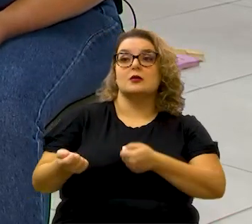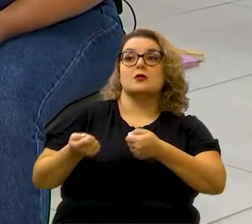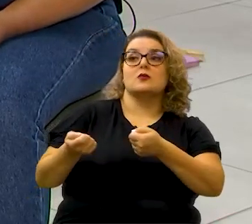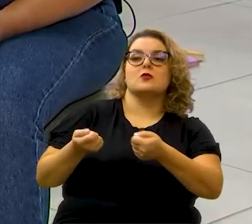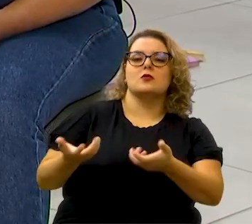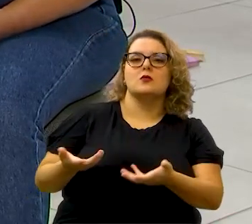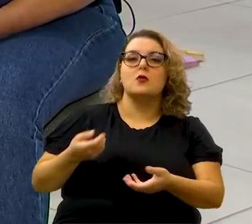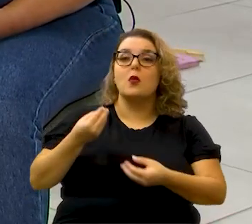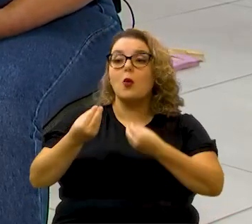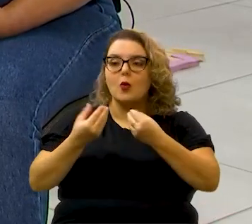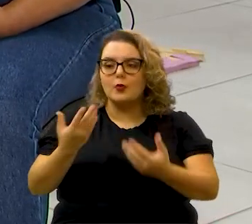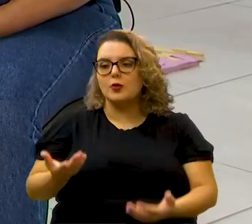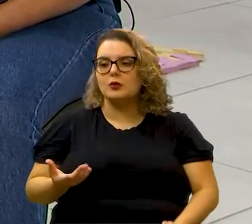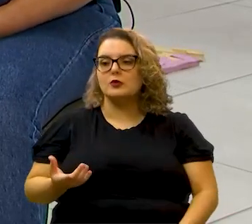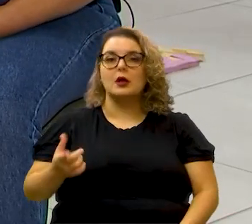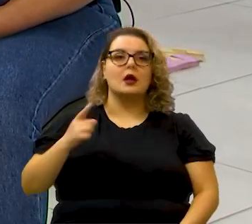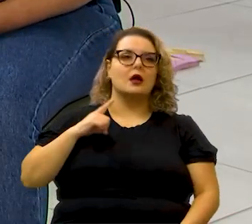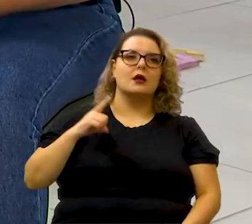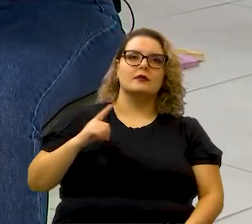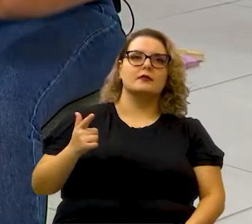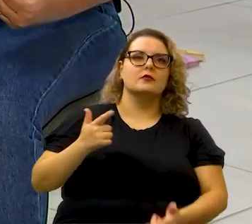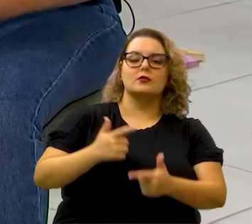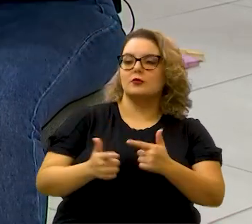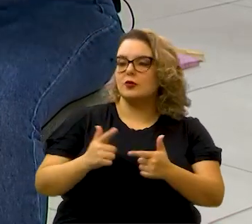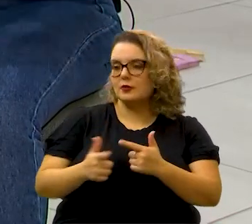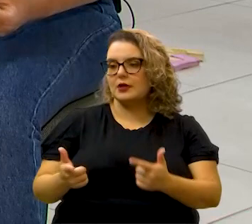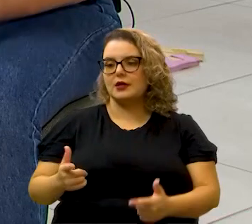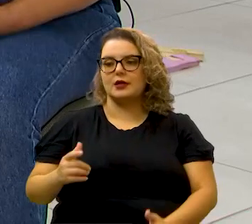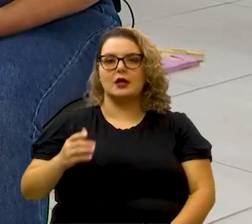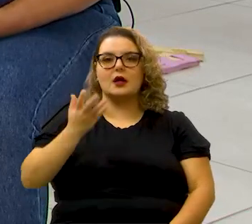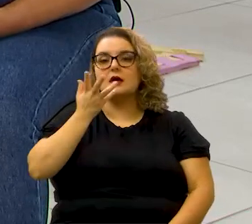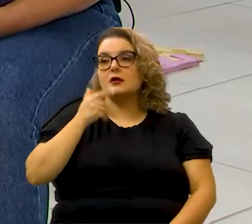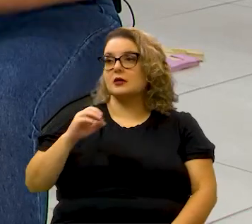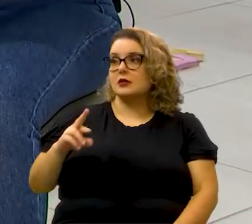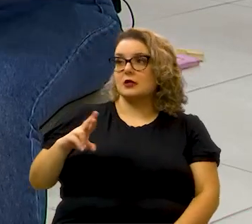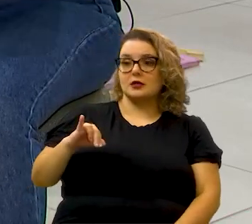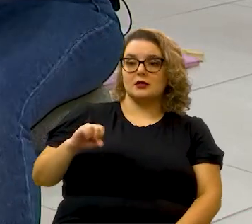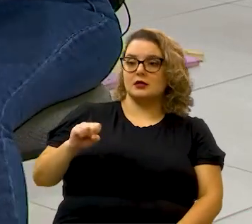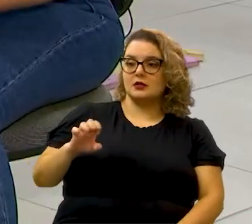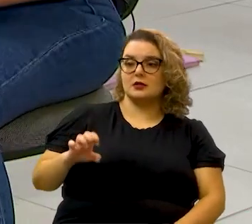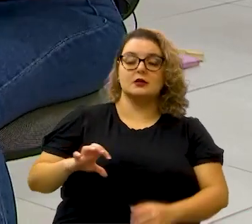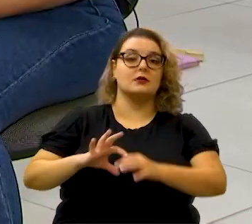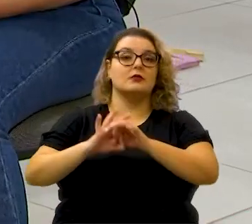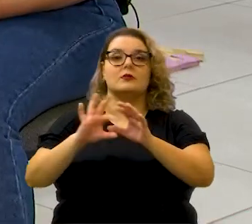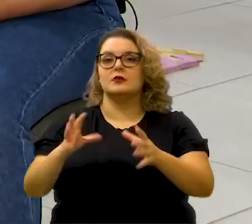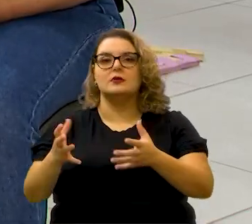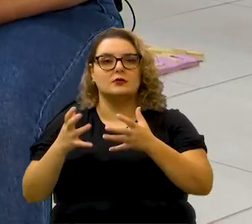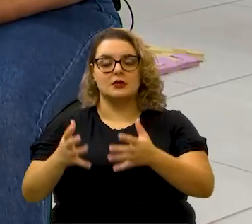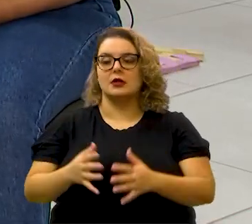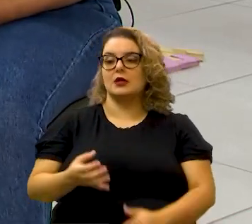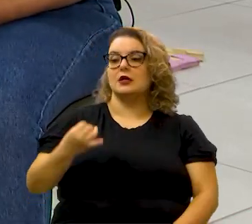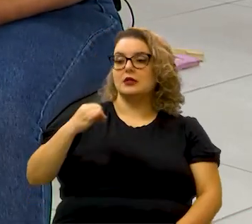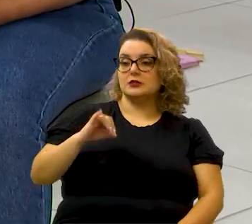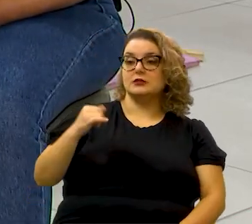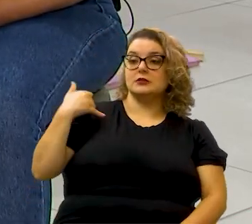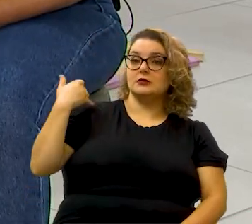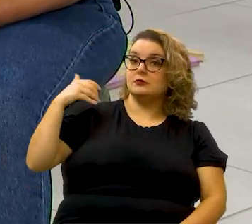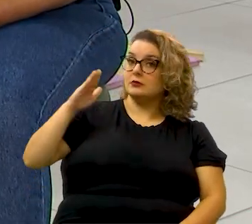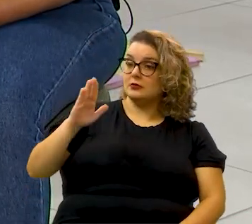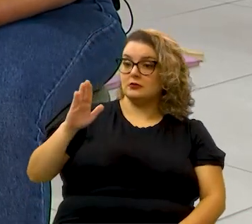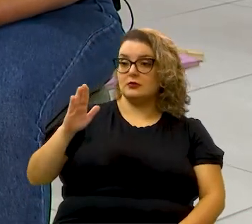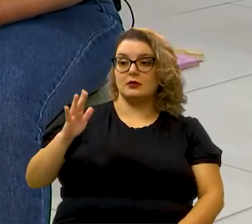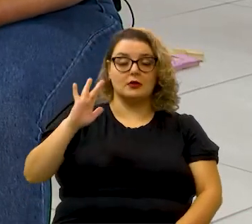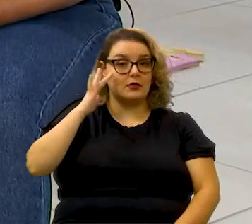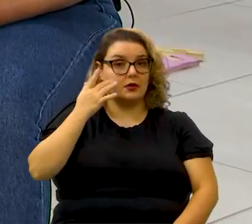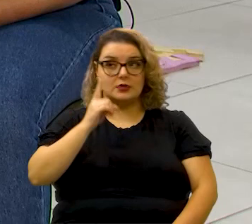mais firme. Não é porque teve um desentendimento, a criança entrou numa crise, que eu vou ceder aquilo que ela quer, se eu, enquanto adulto da